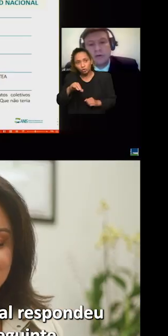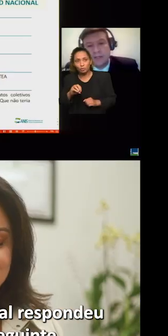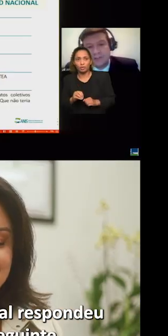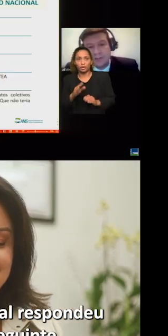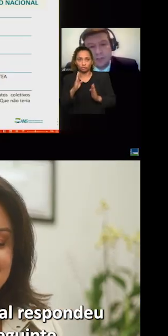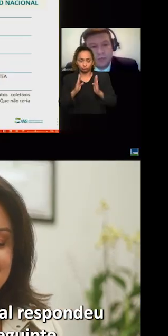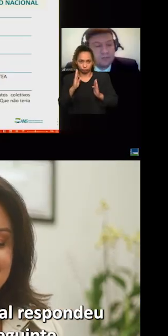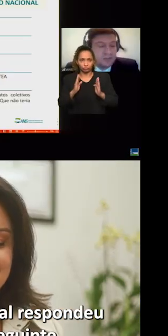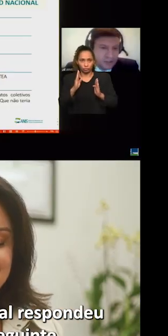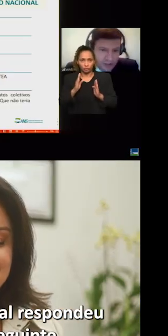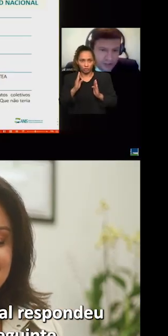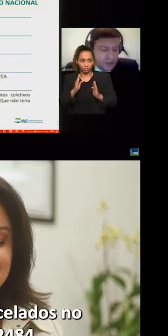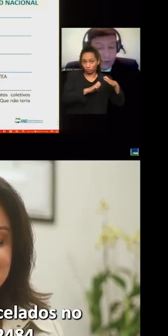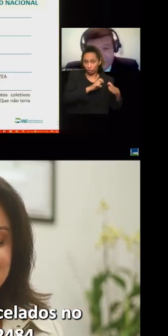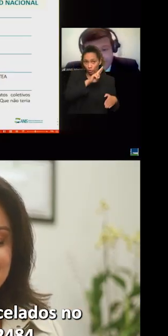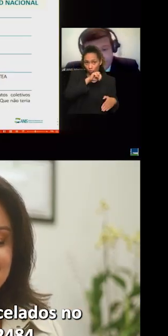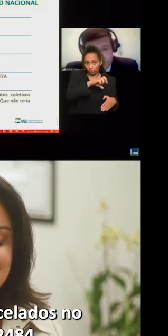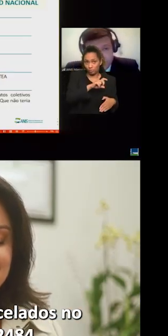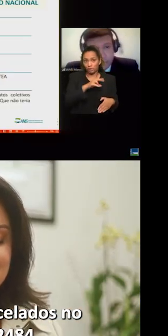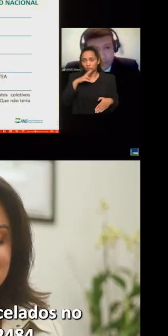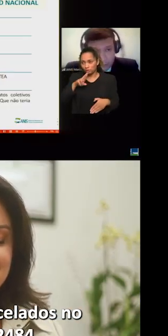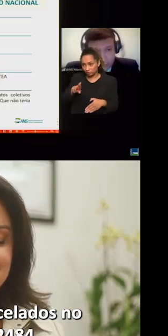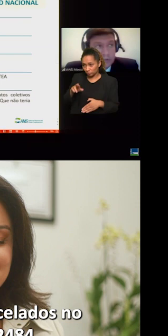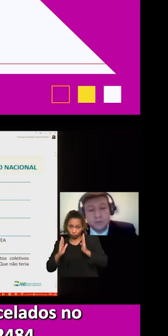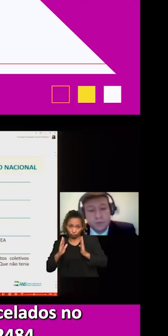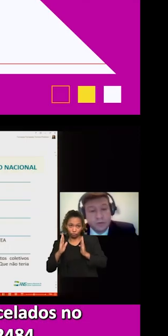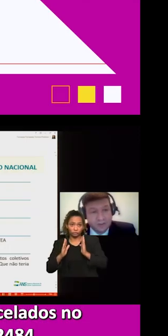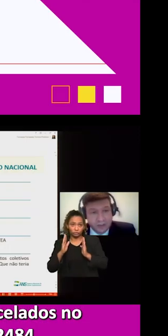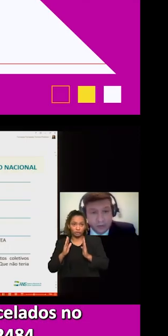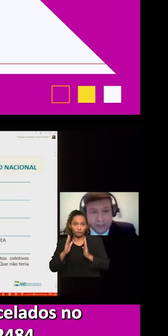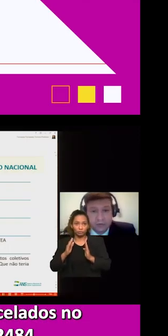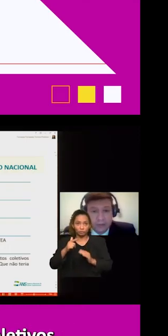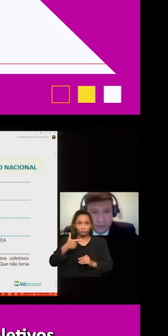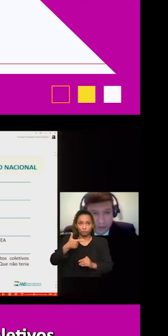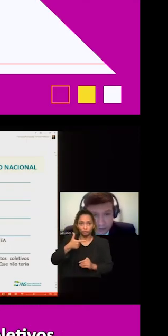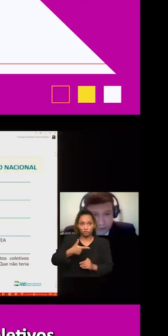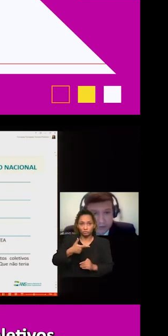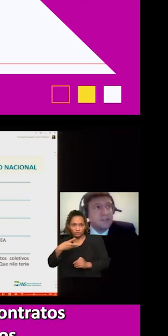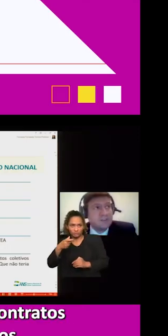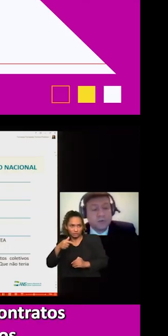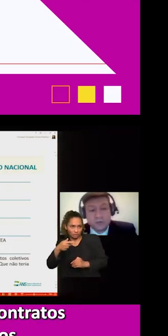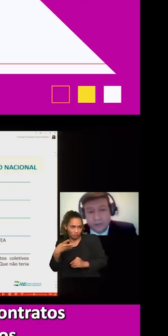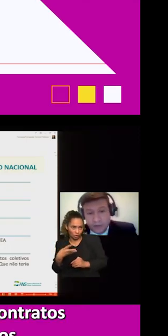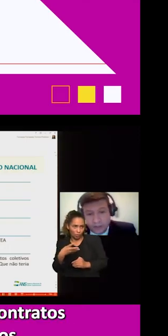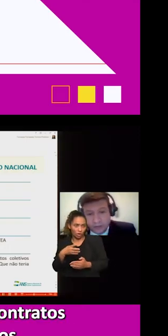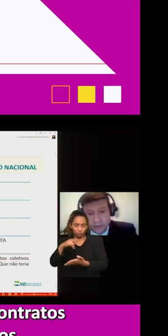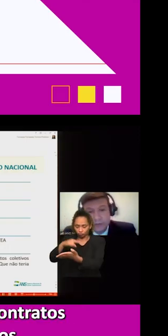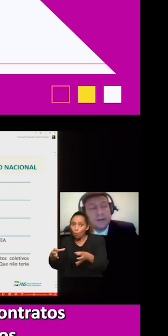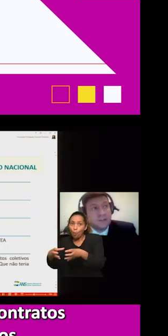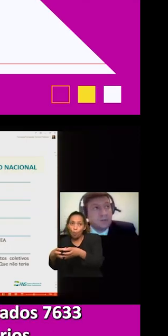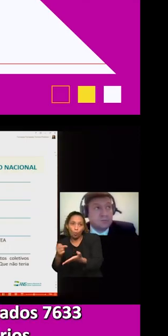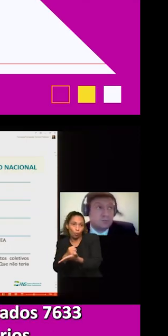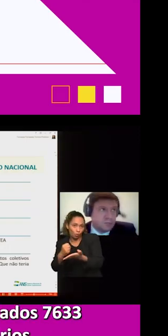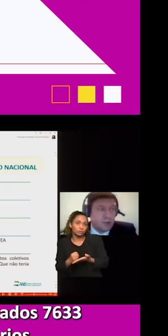setor. A Unimed Nacional respondeu dizendo o seguinte, que foram cancelados, no período, 2.484 contratos coletivos, e desses contratos